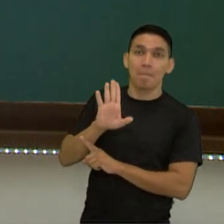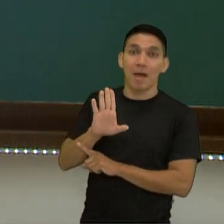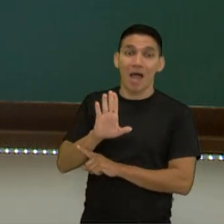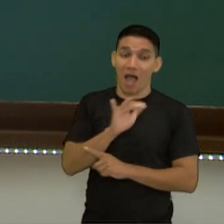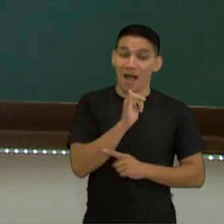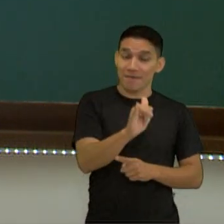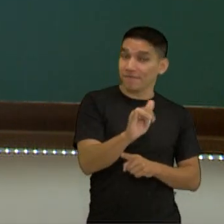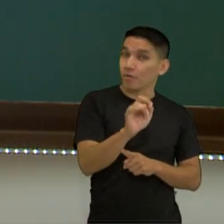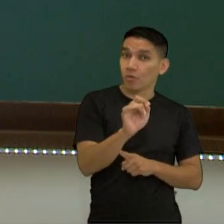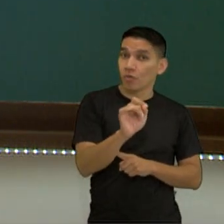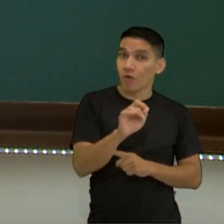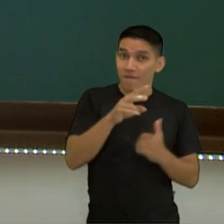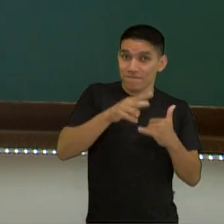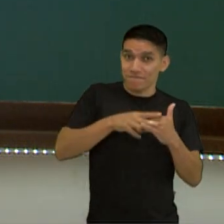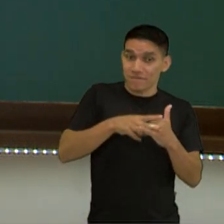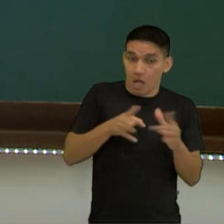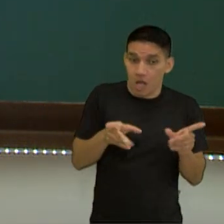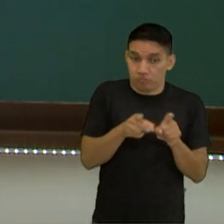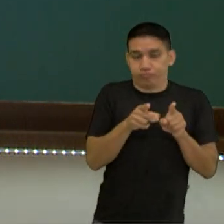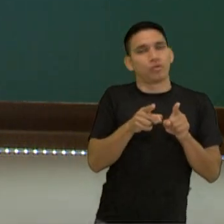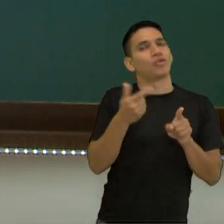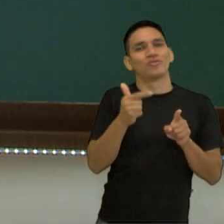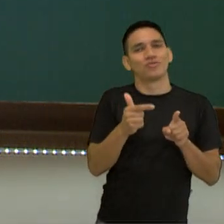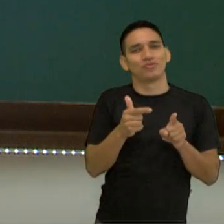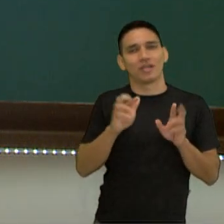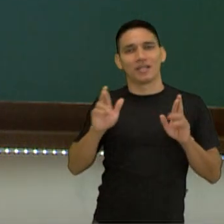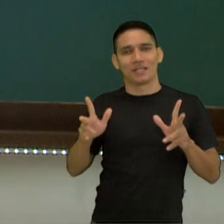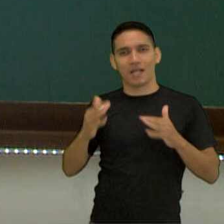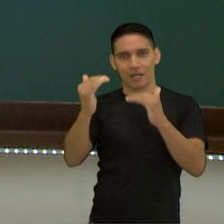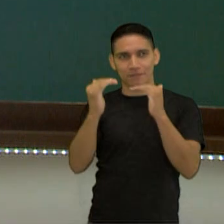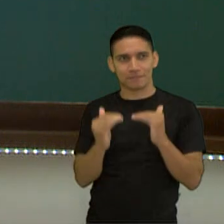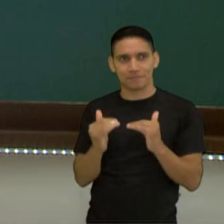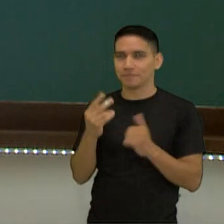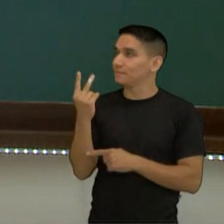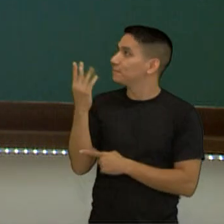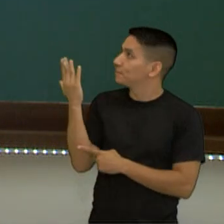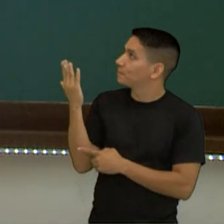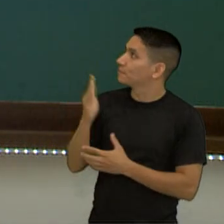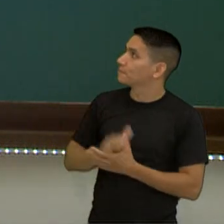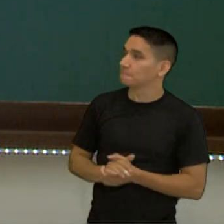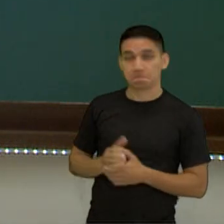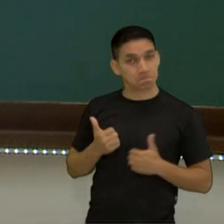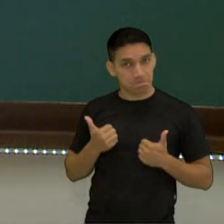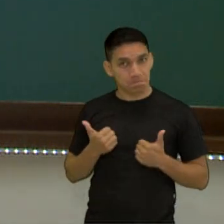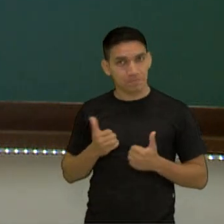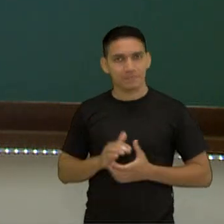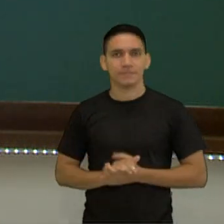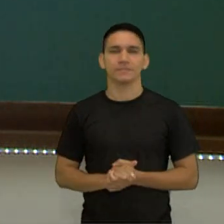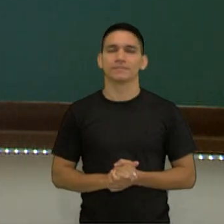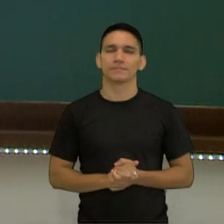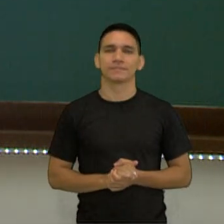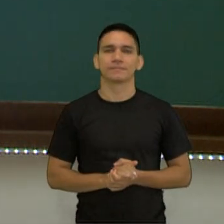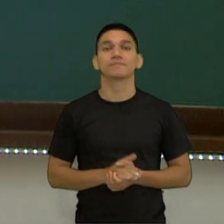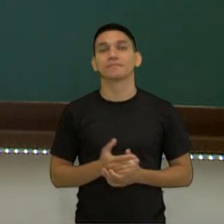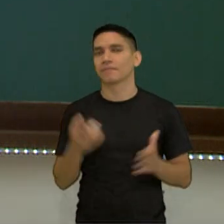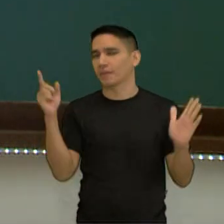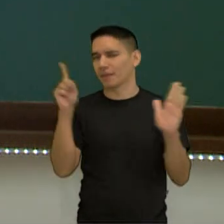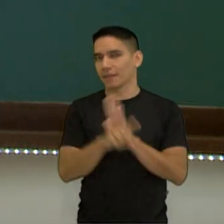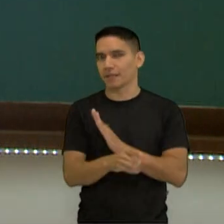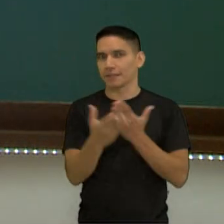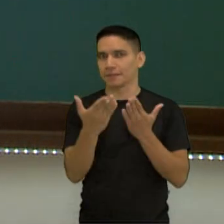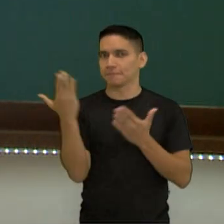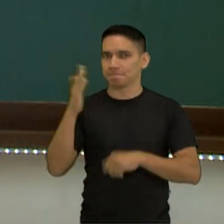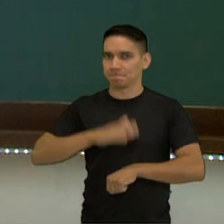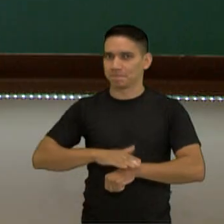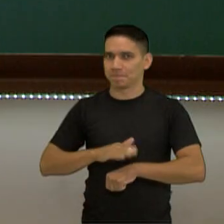verbo não existe contração, diferente da segunda informação que nós temos aqui, ok? It's our quiz